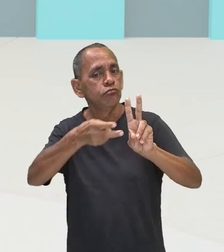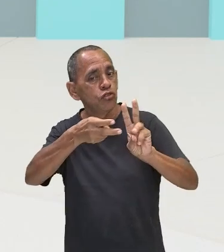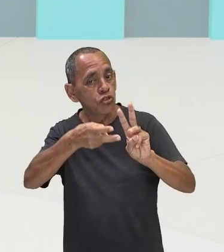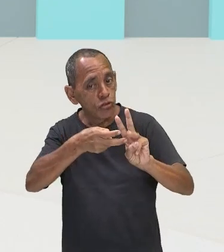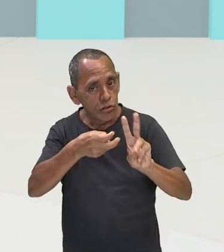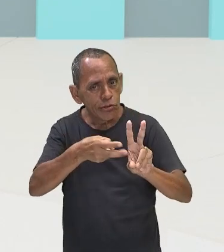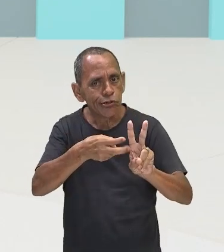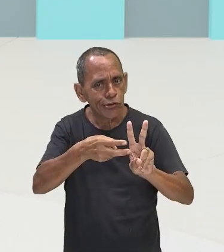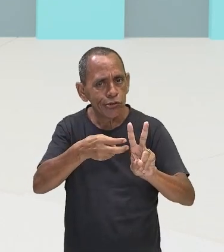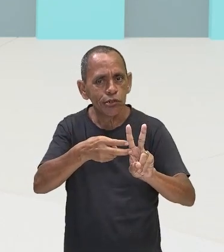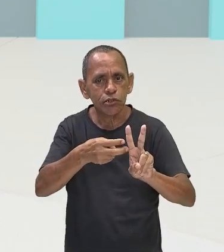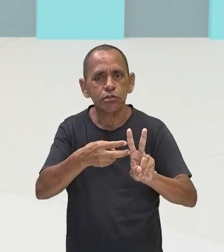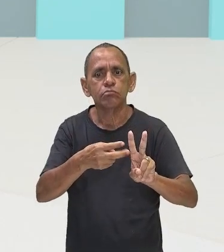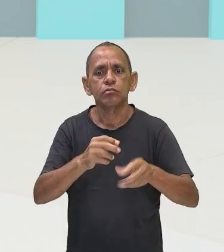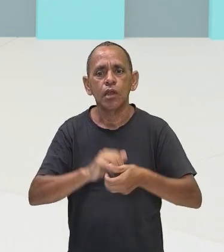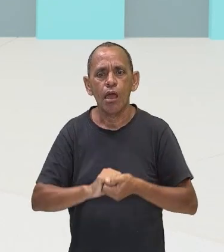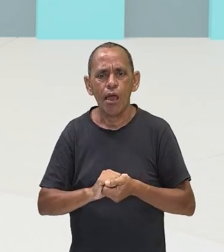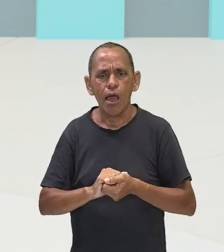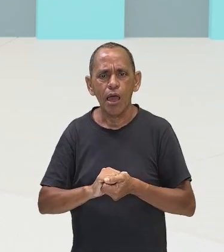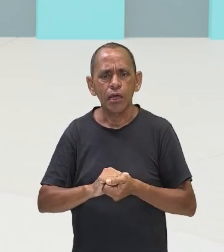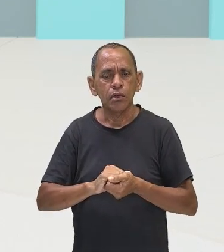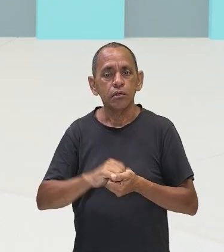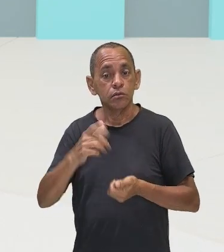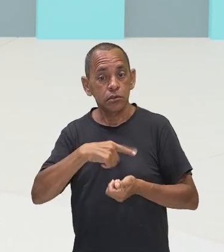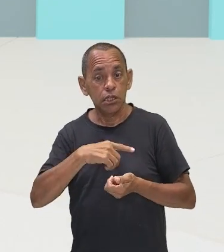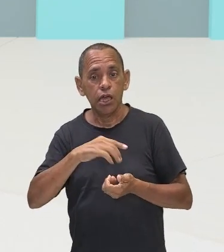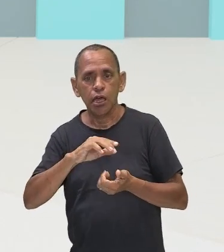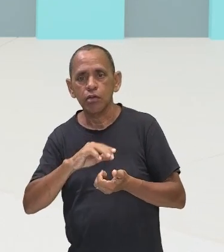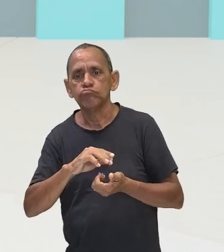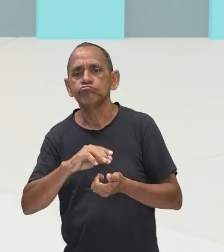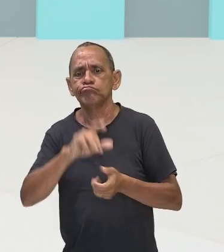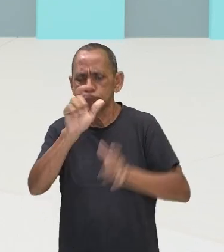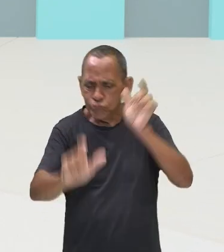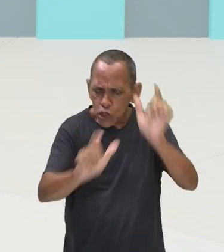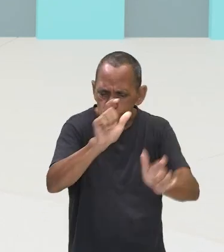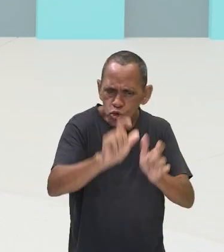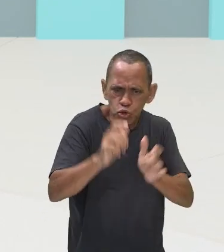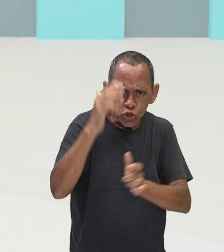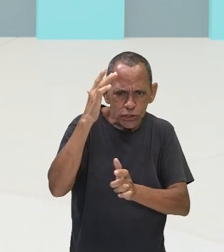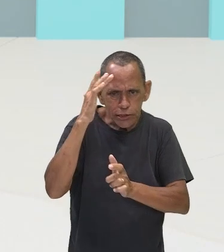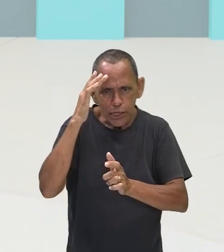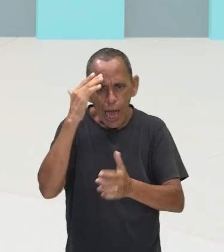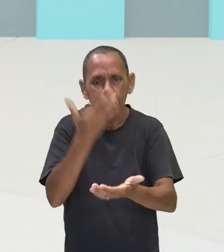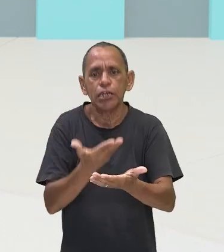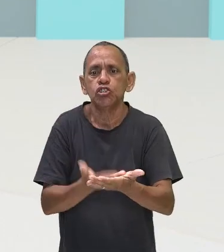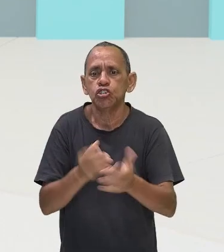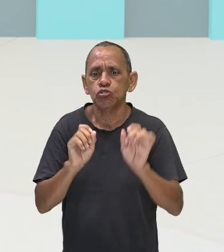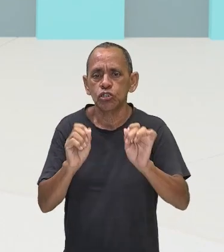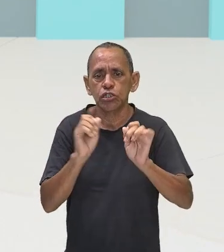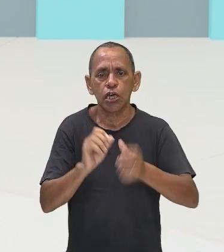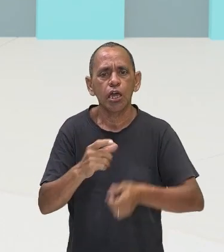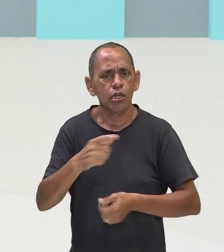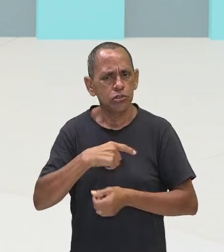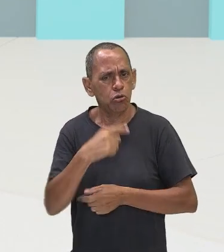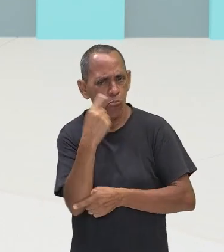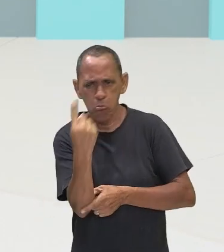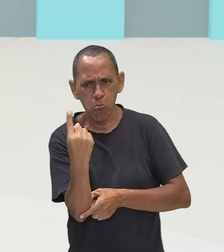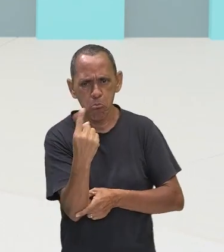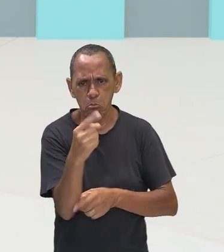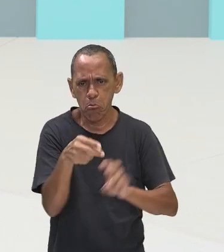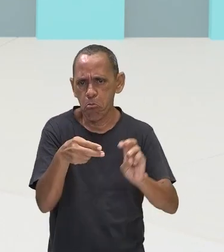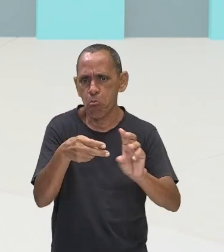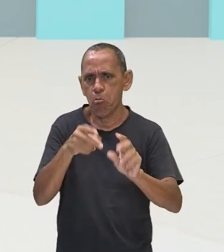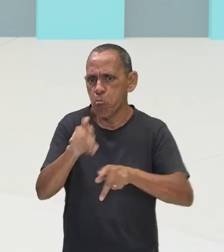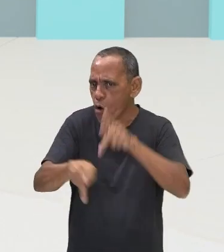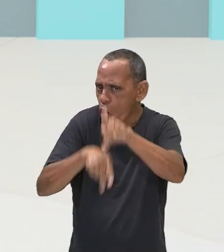não, mas dentro dele existem vários, e eles têm várias filosofias, vários pensamentos, vários conhecimentos, tá bom? Então é justamente